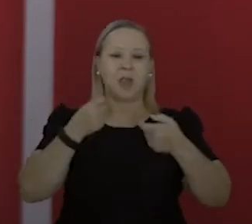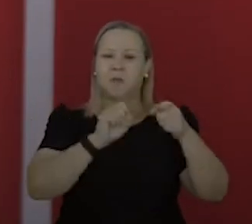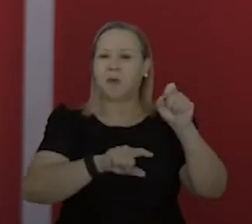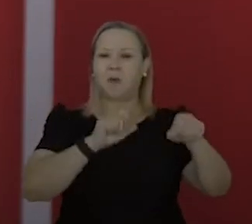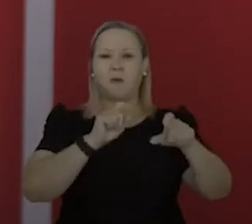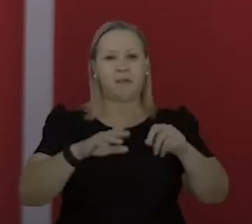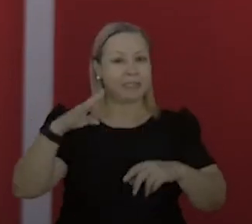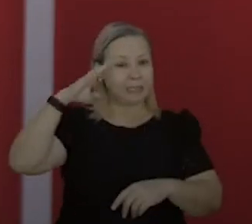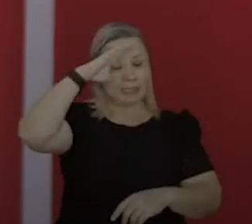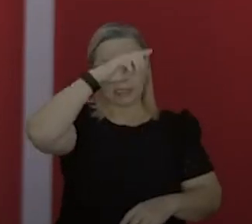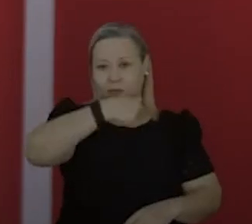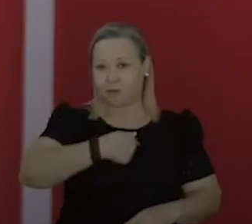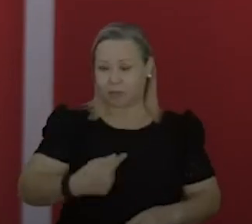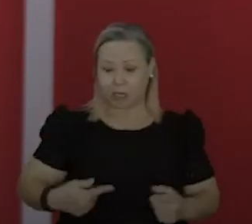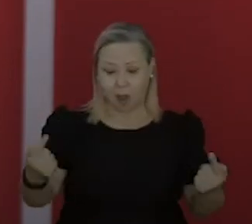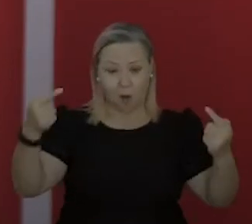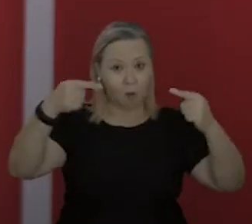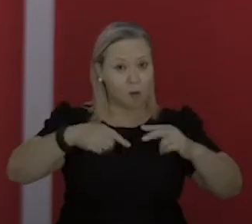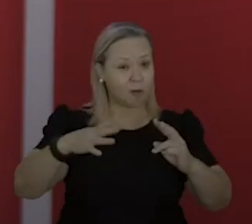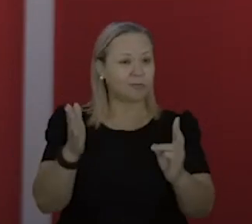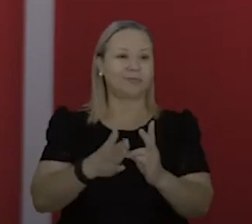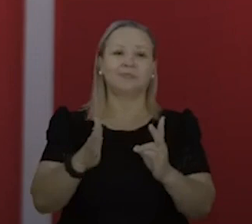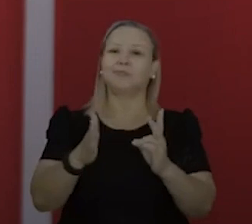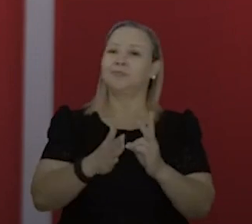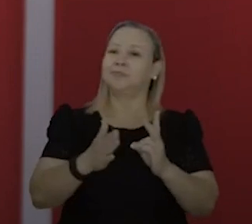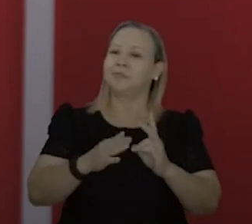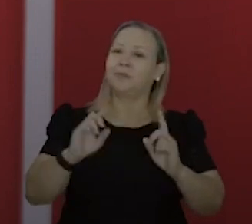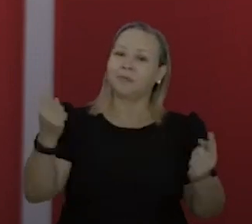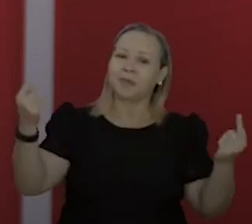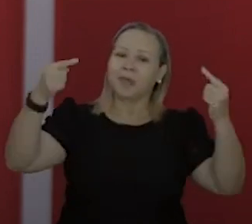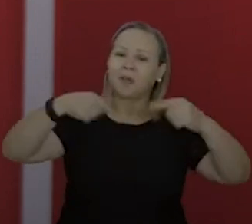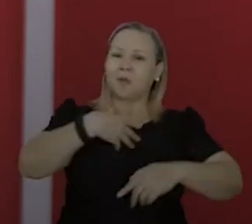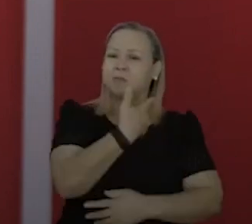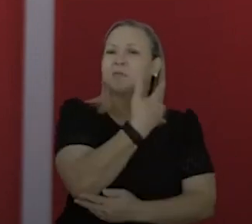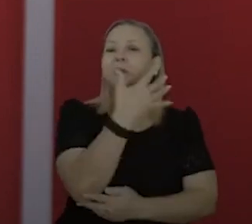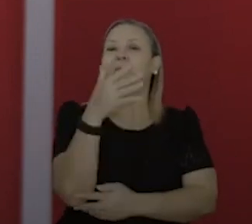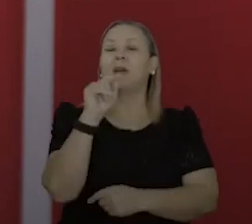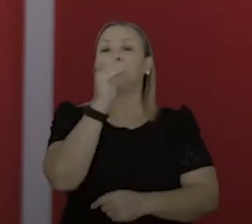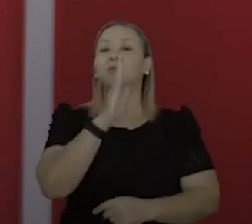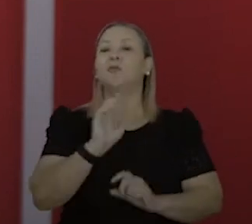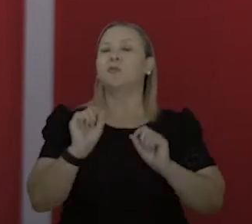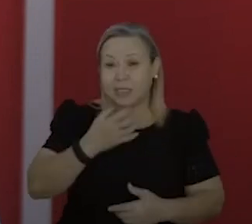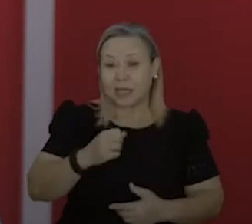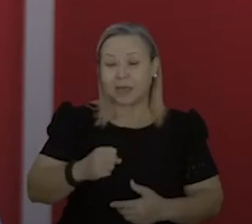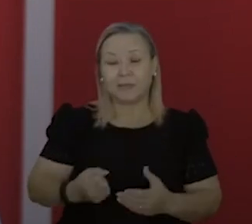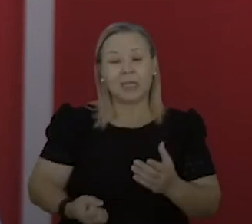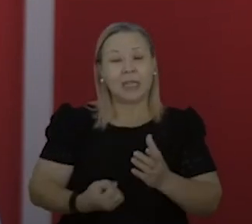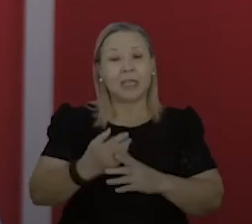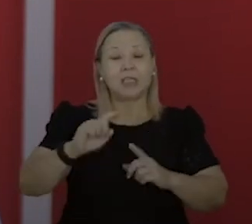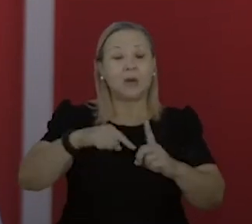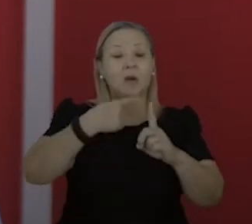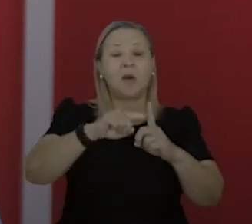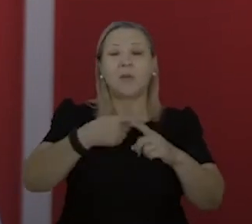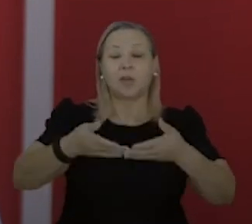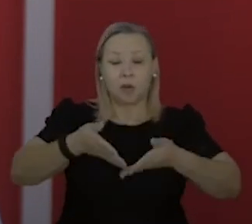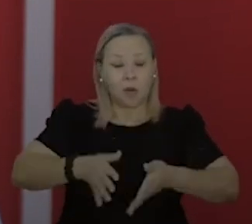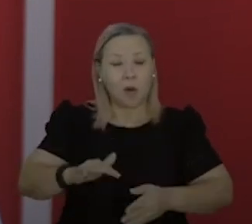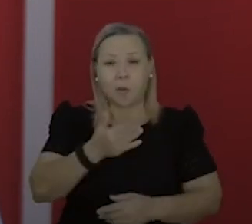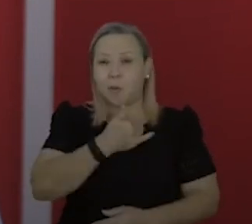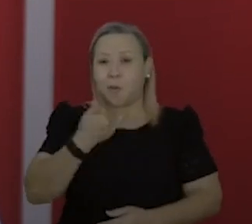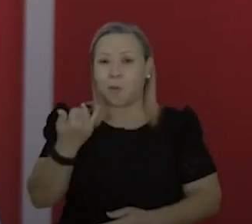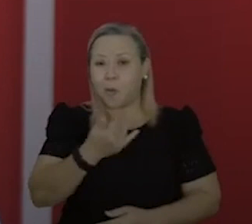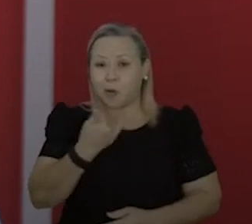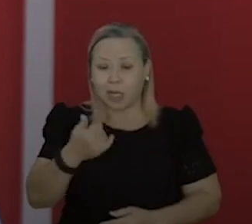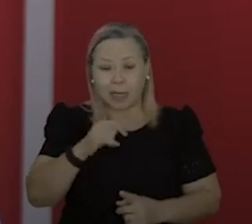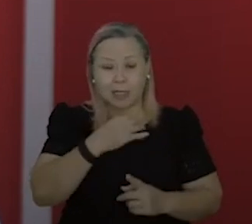governo Bolsonaro contra as populações indígenas, contra o meio ambiente no Brasil é uma coisa pavorosa. Hoje não tem mais assistência à saúde